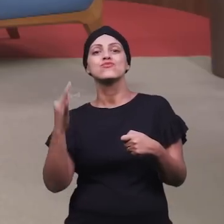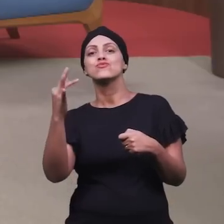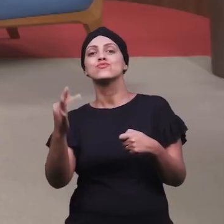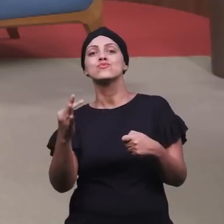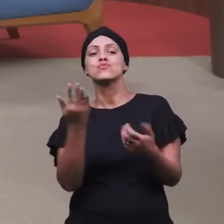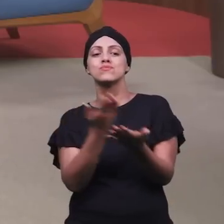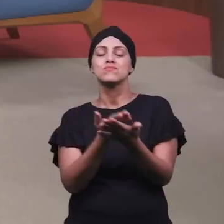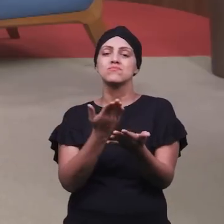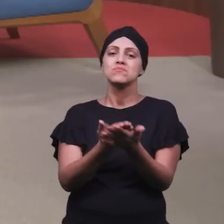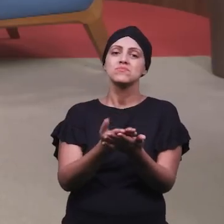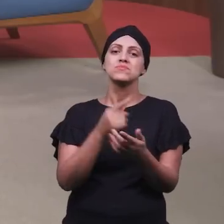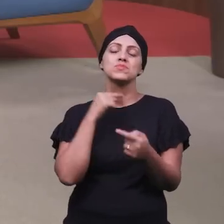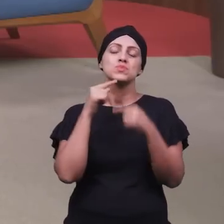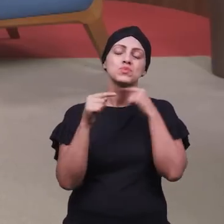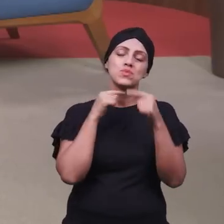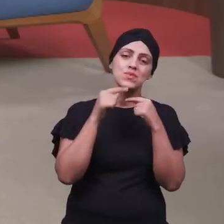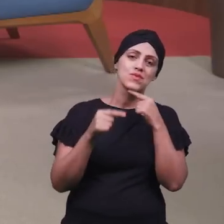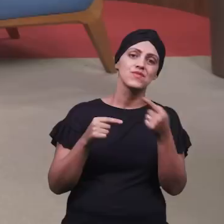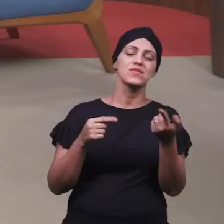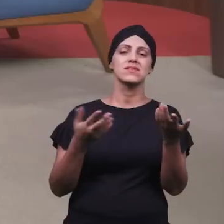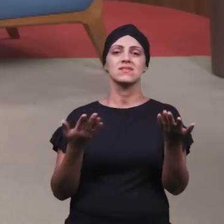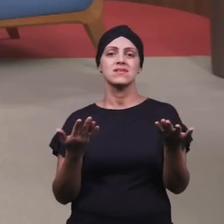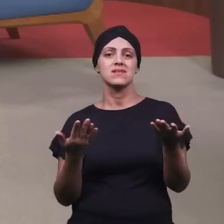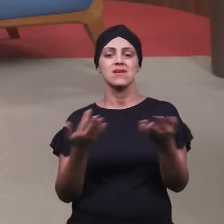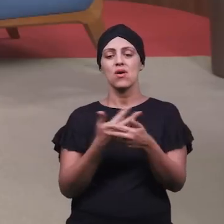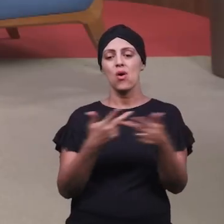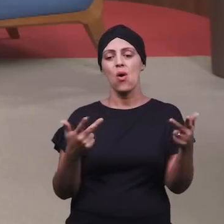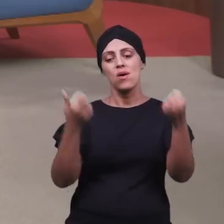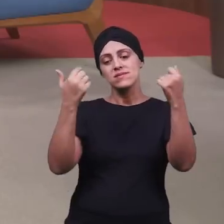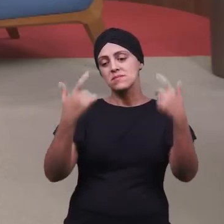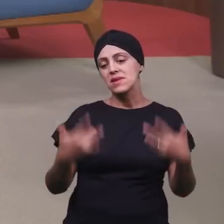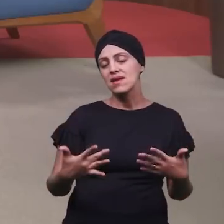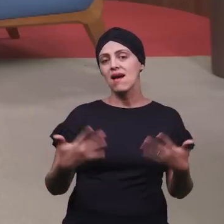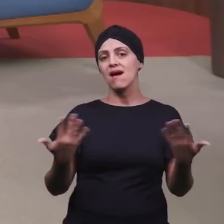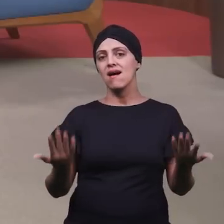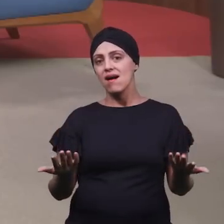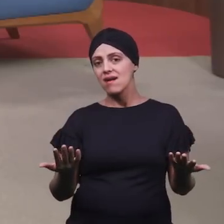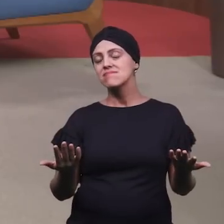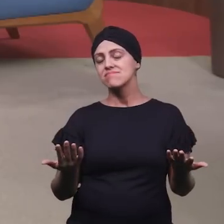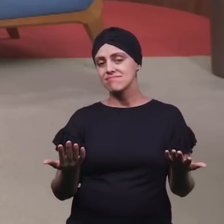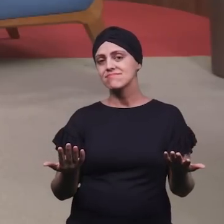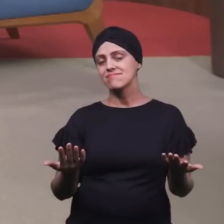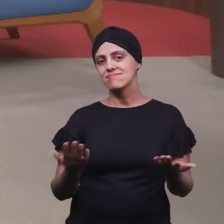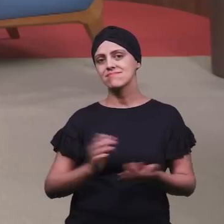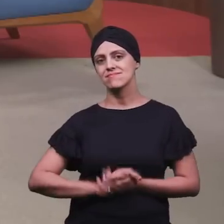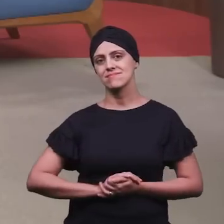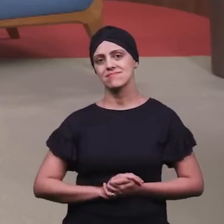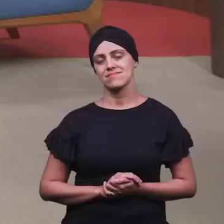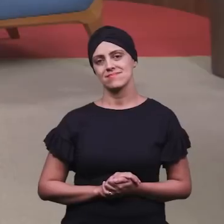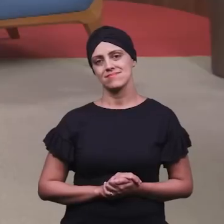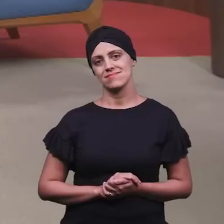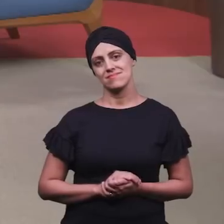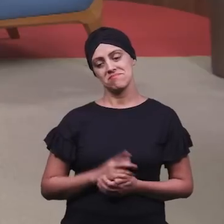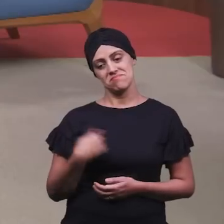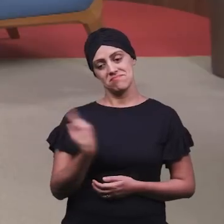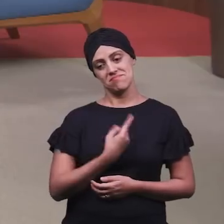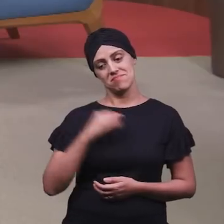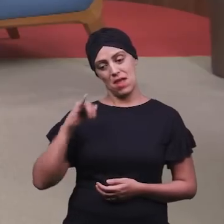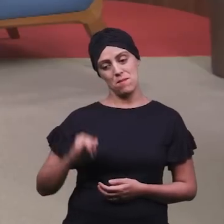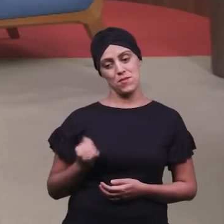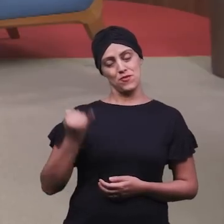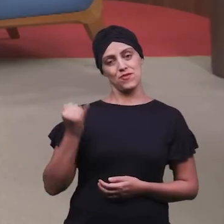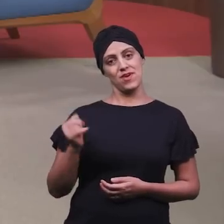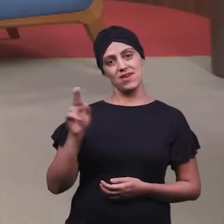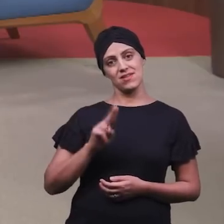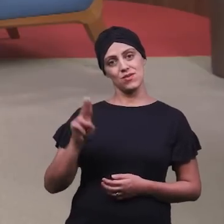de abordagem aqui para eventualmente tirar alguma dúvida ou alguma coisa que não ficou bem esclarecida, alguma coisa que passou, e a